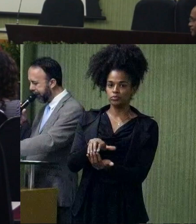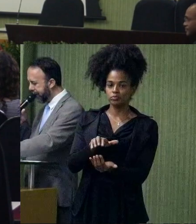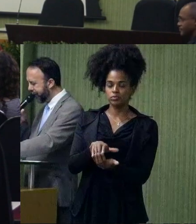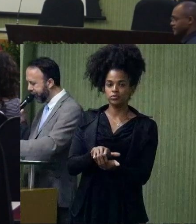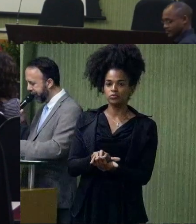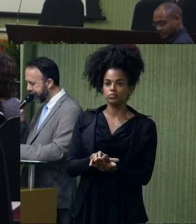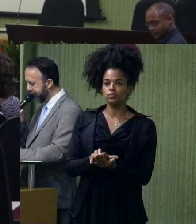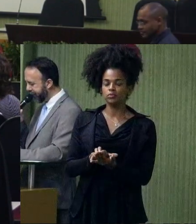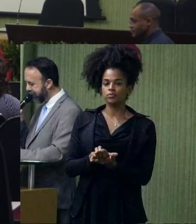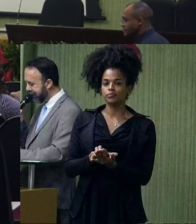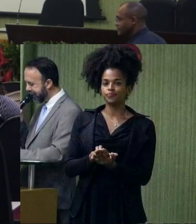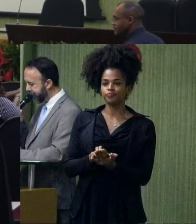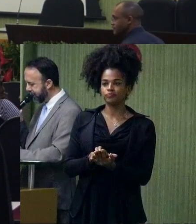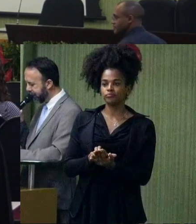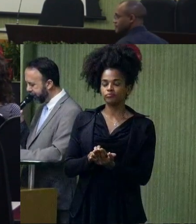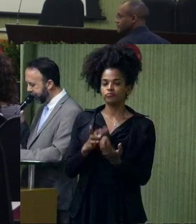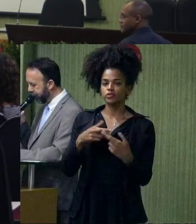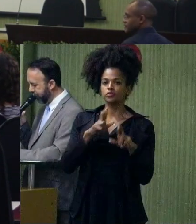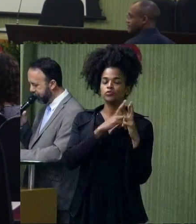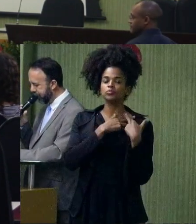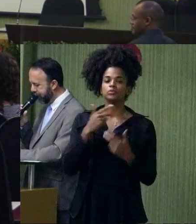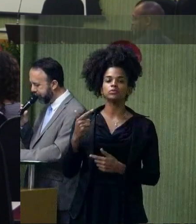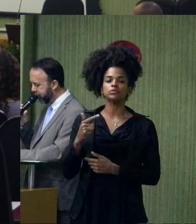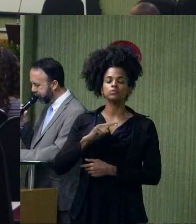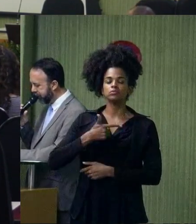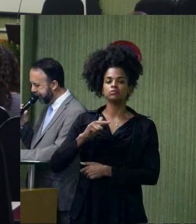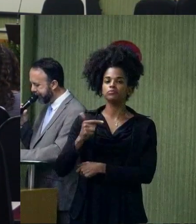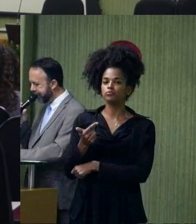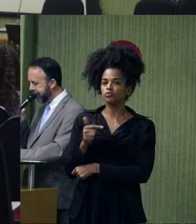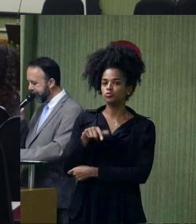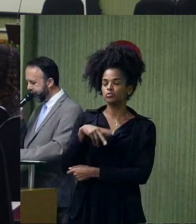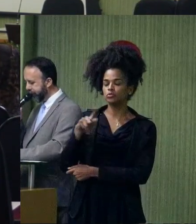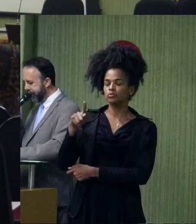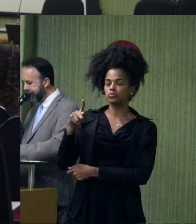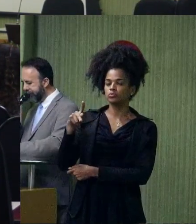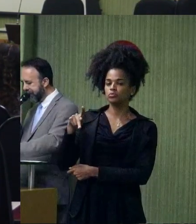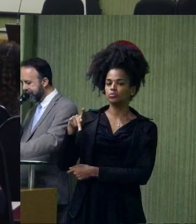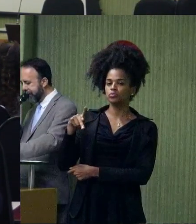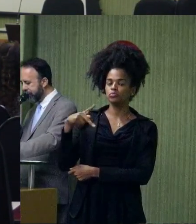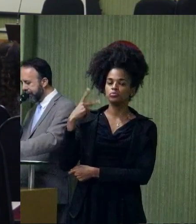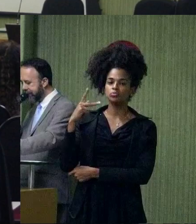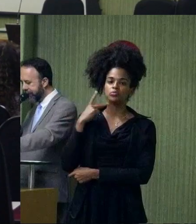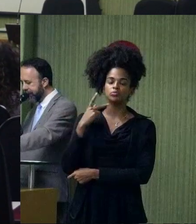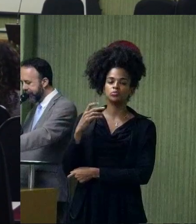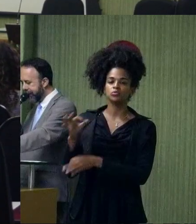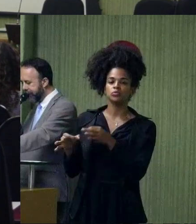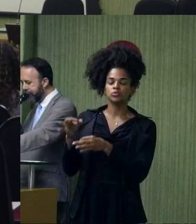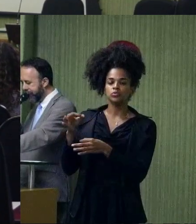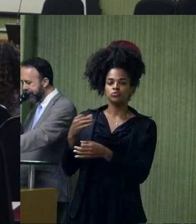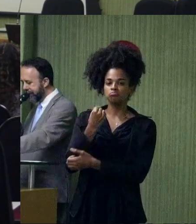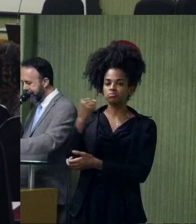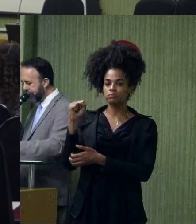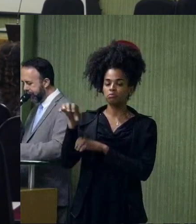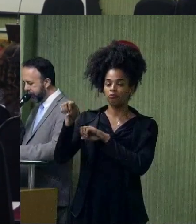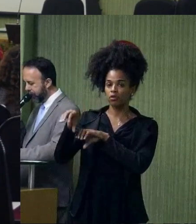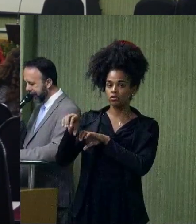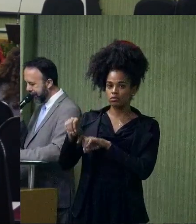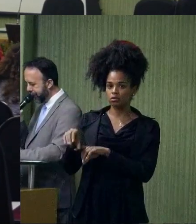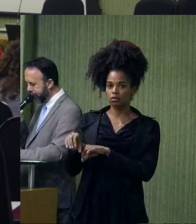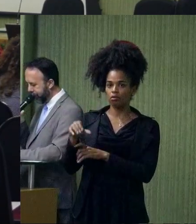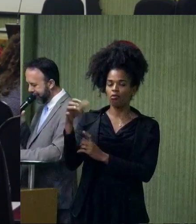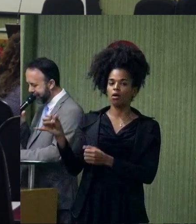titular da 22ª promotoria de Justiça de defesa da educação da capital Salom